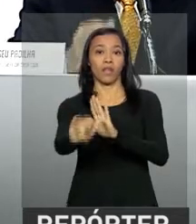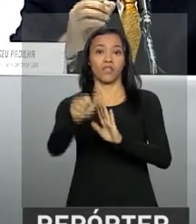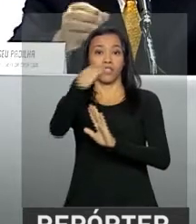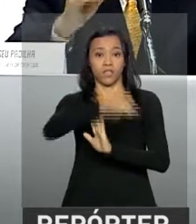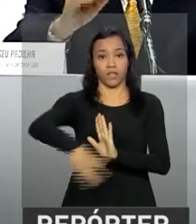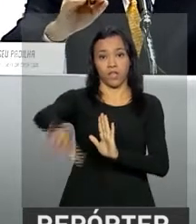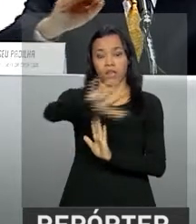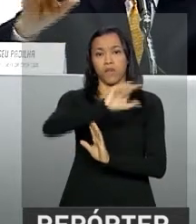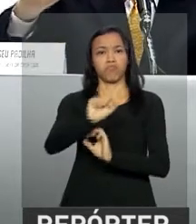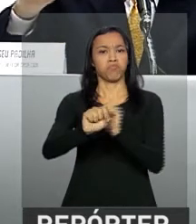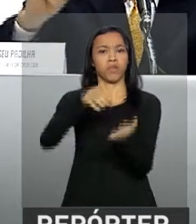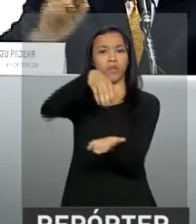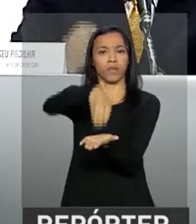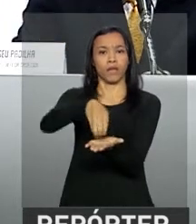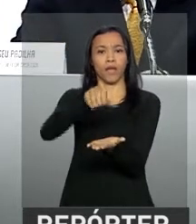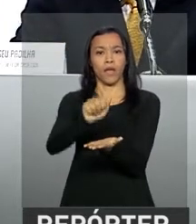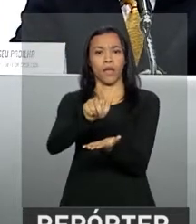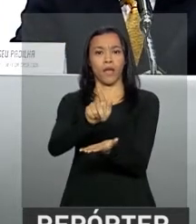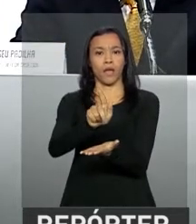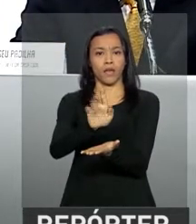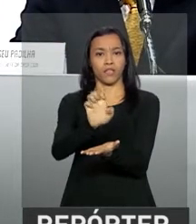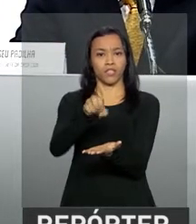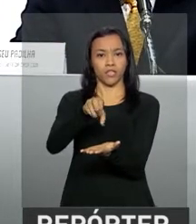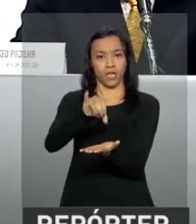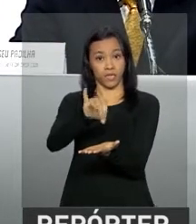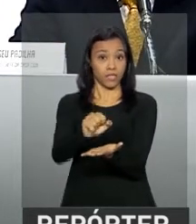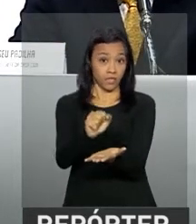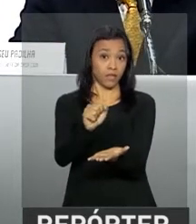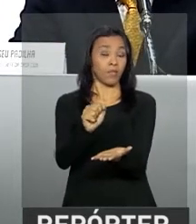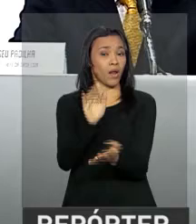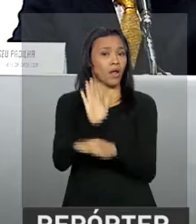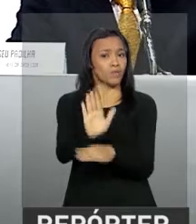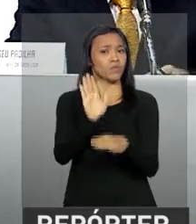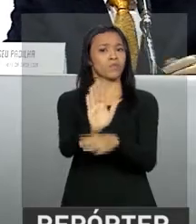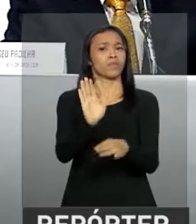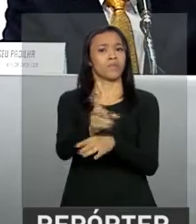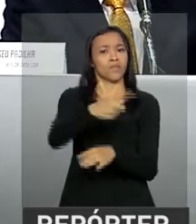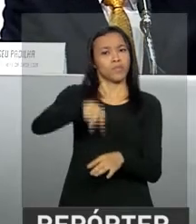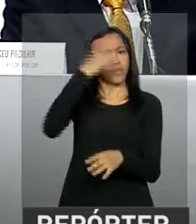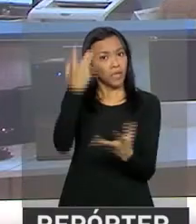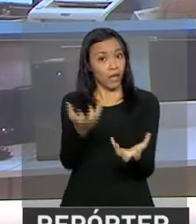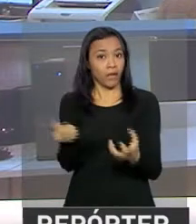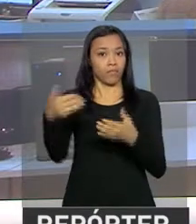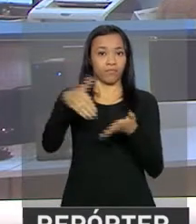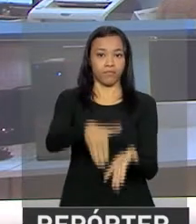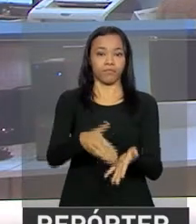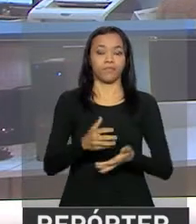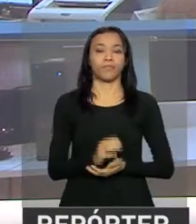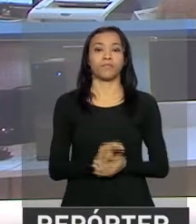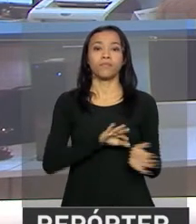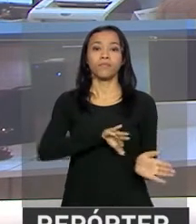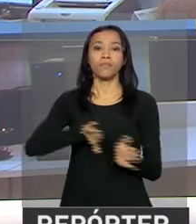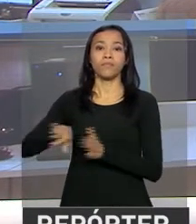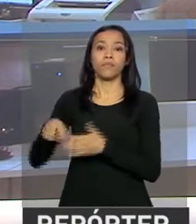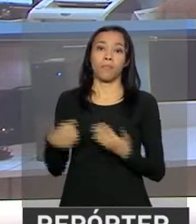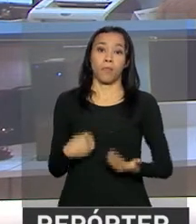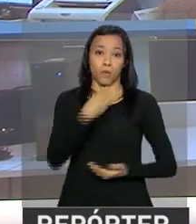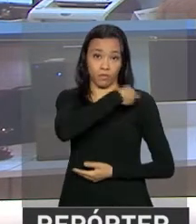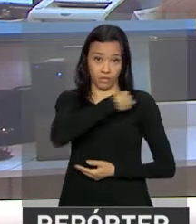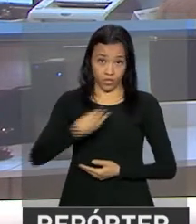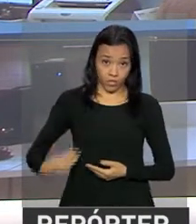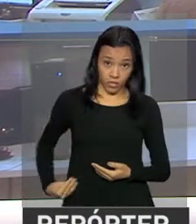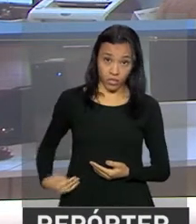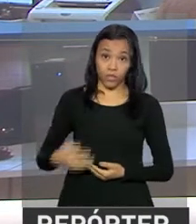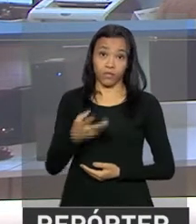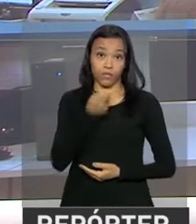reguladoras para garantir segurança jurídica a quem queira ser parceiro do Estado brasileiro. E o ministro-chefe da Casa